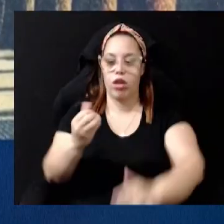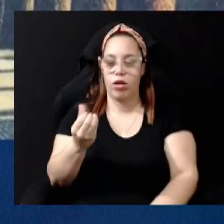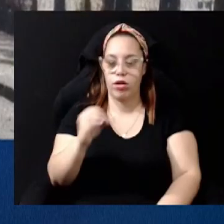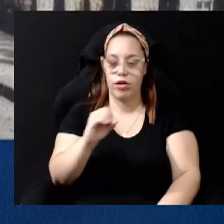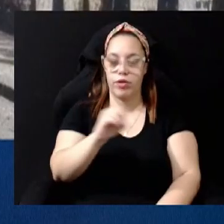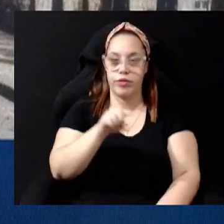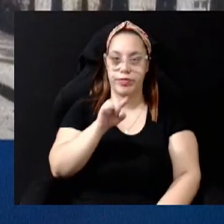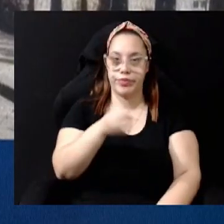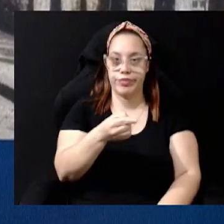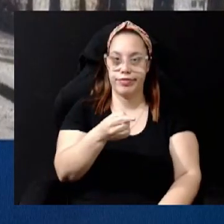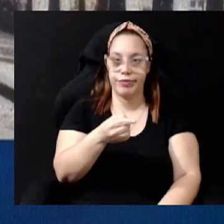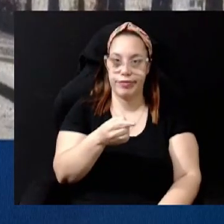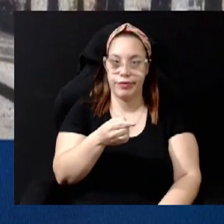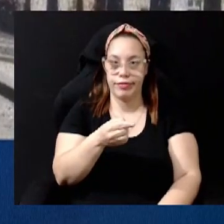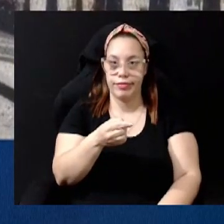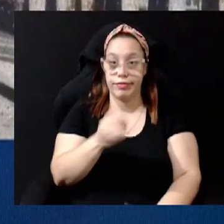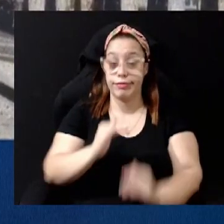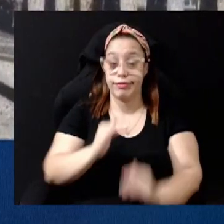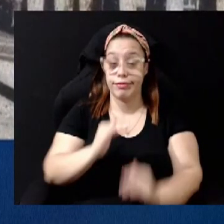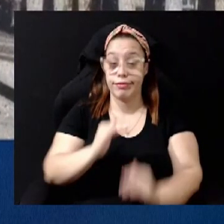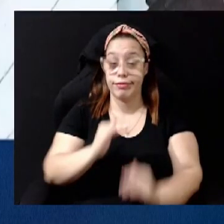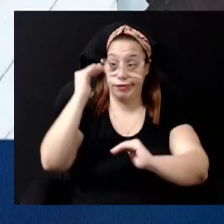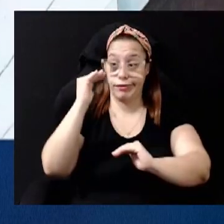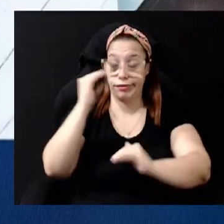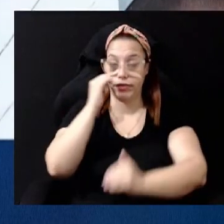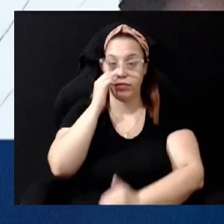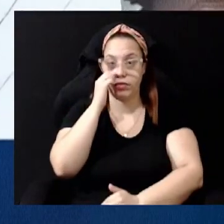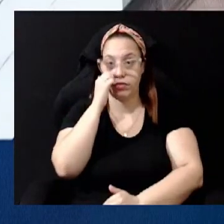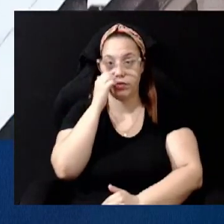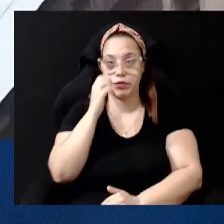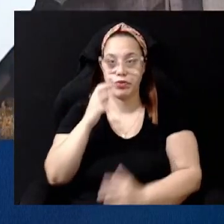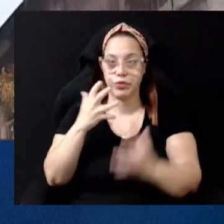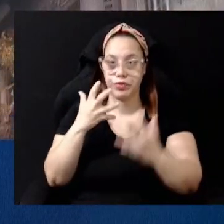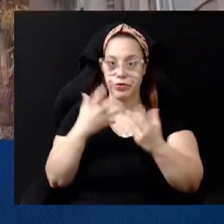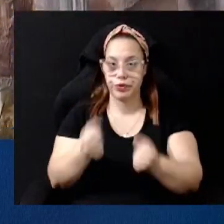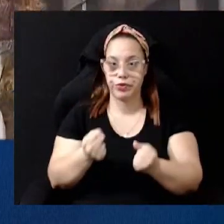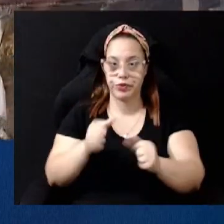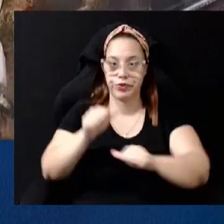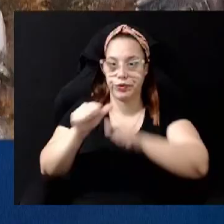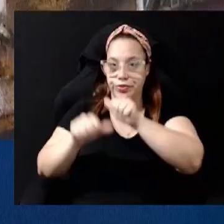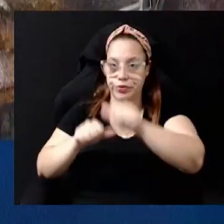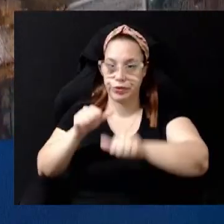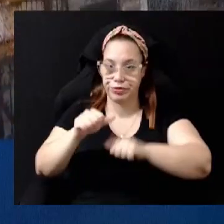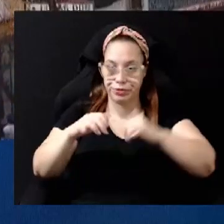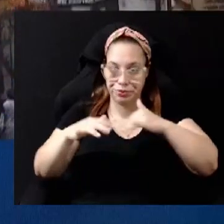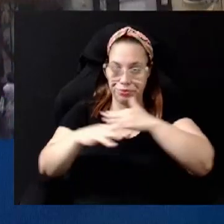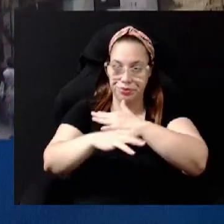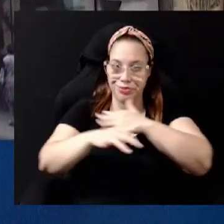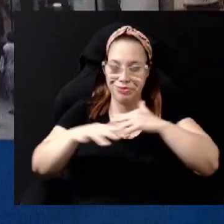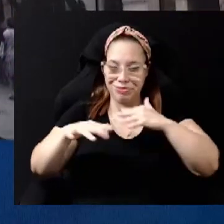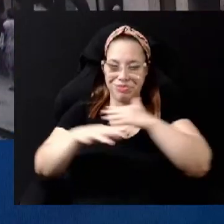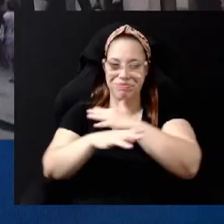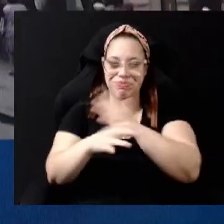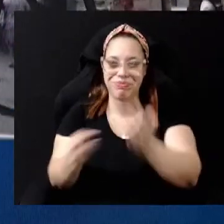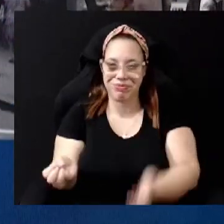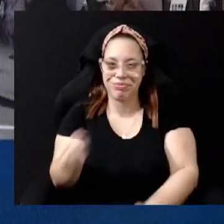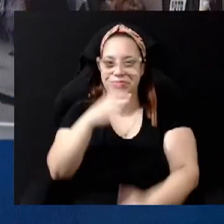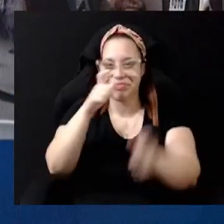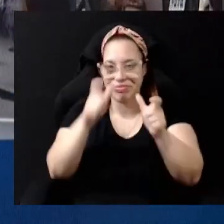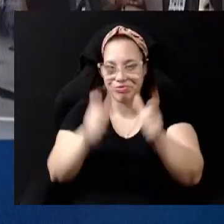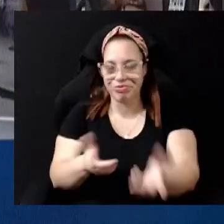sua maturidade, tornando-se um guardião da transformação urbanística e contemporânea local. Uma espécie de